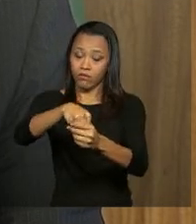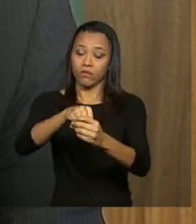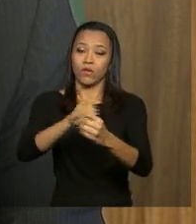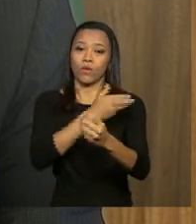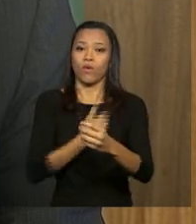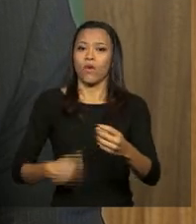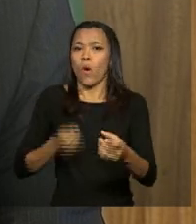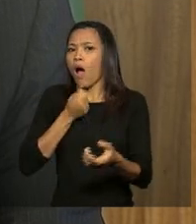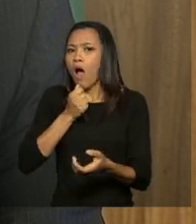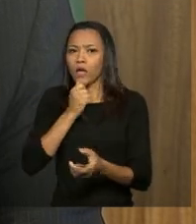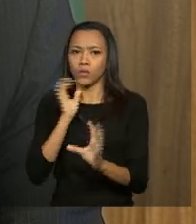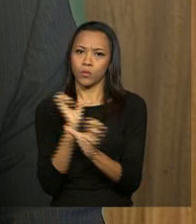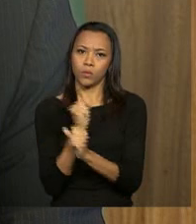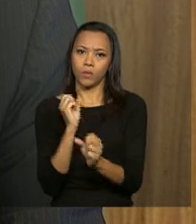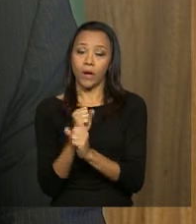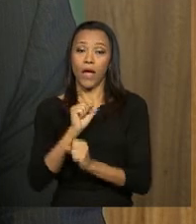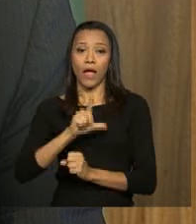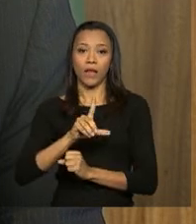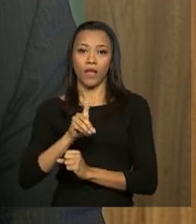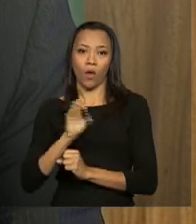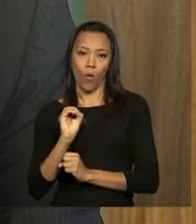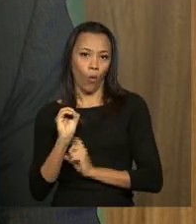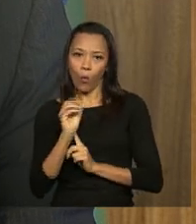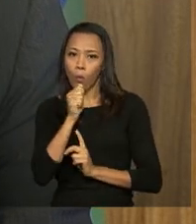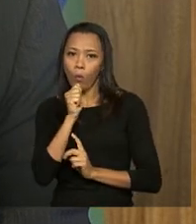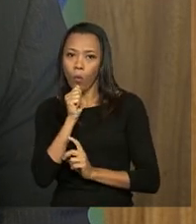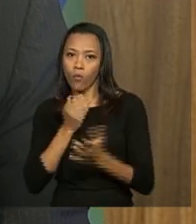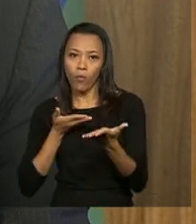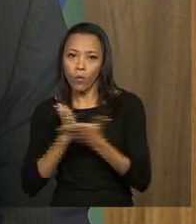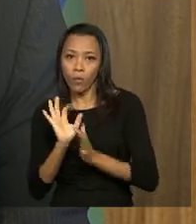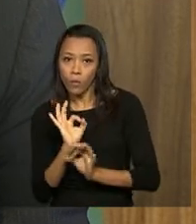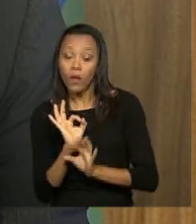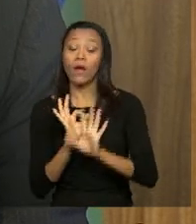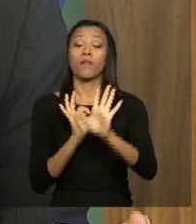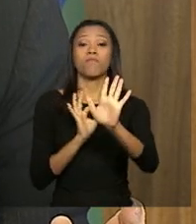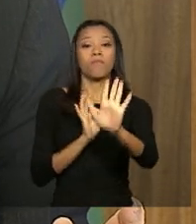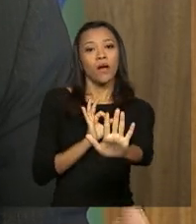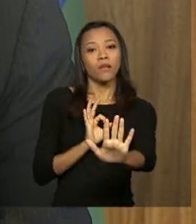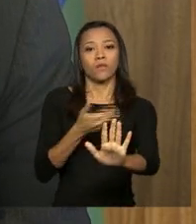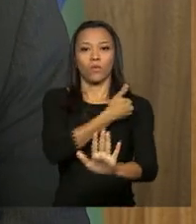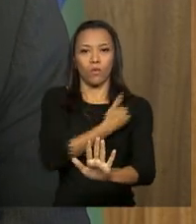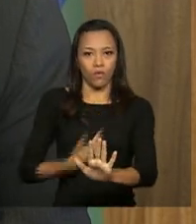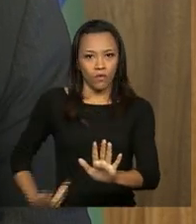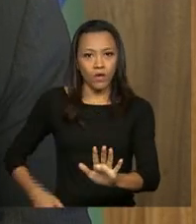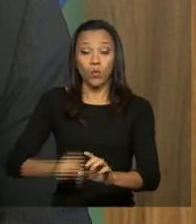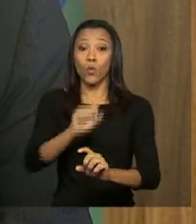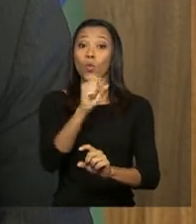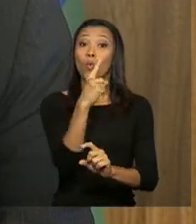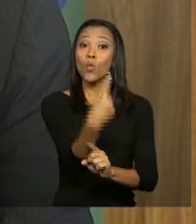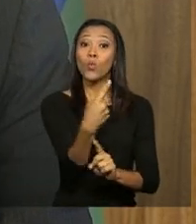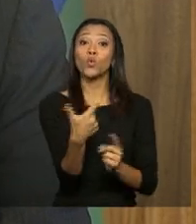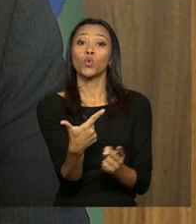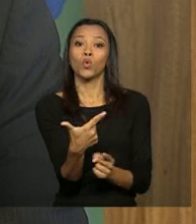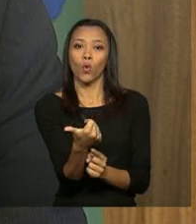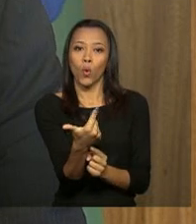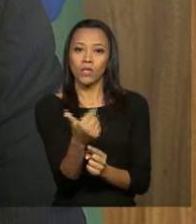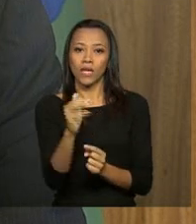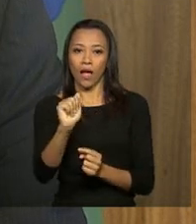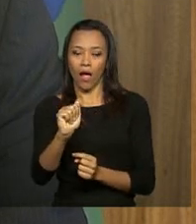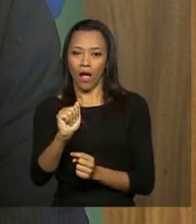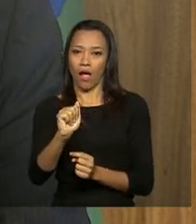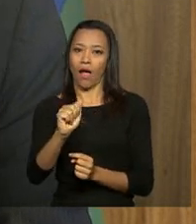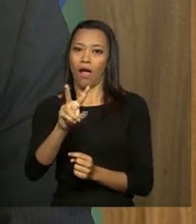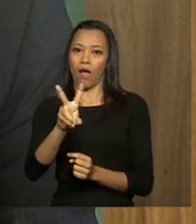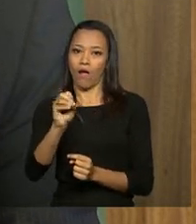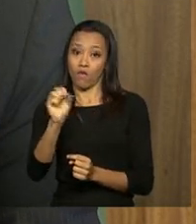não aprovação do orçamento da RD o governo tem o direito de desembolsar um doze avos nós estamos sendo muito